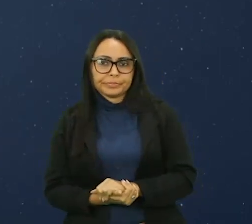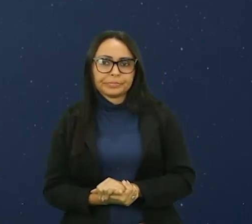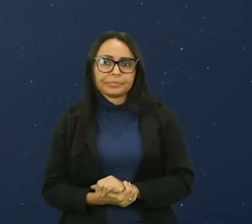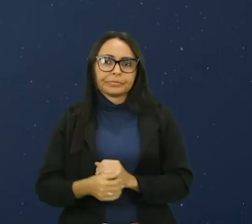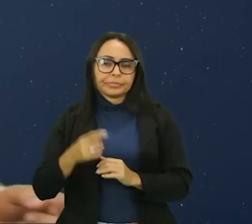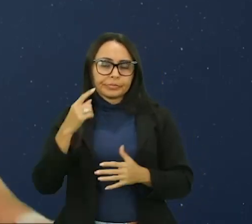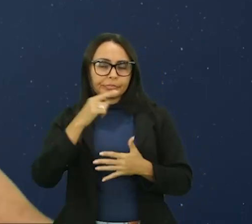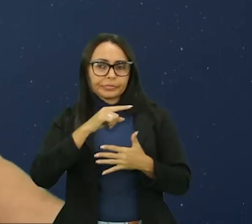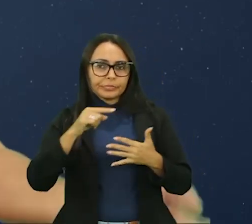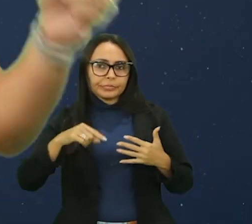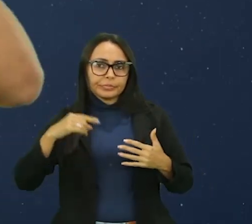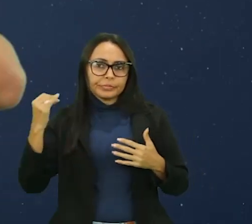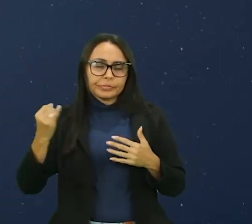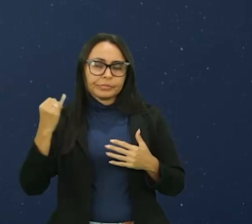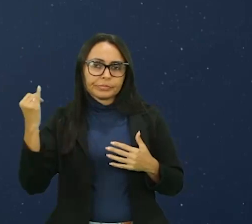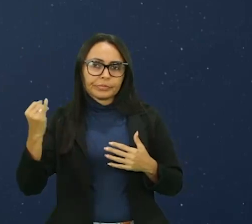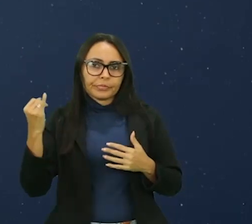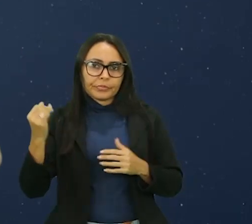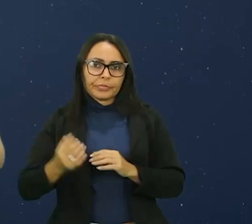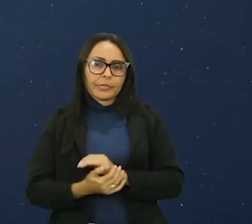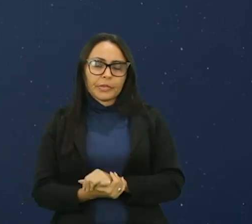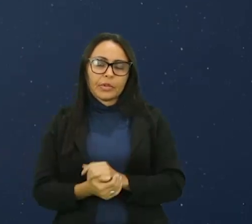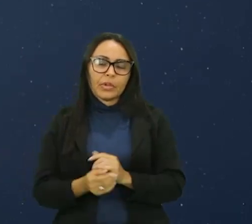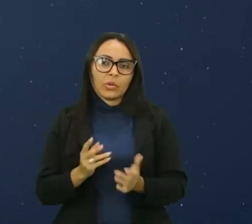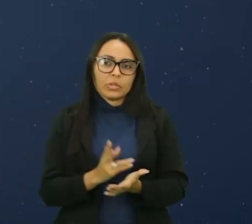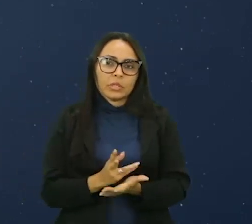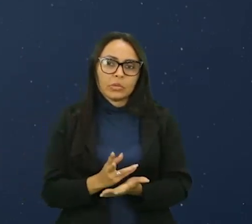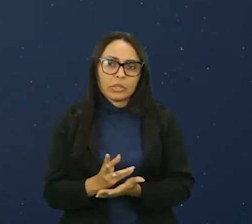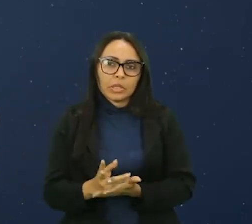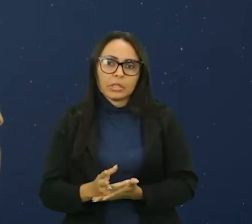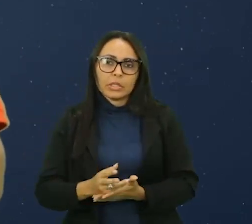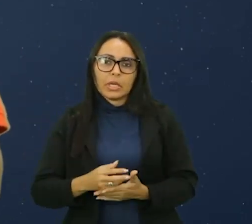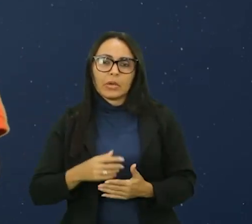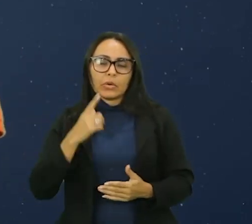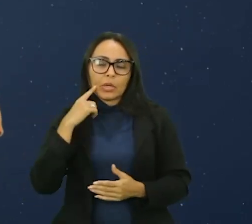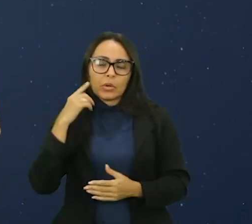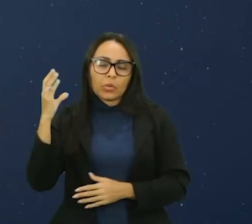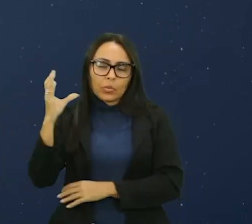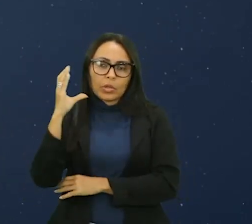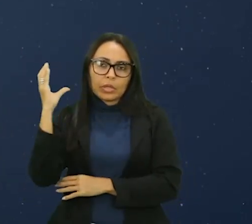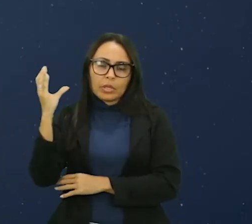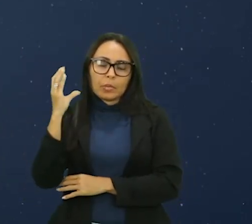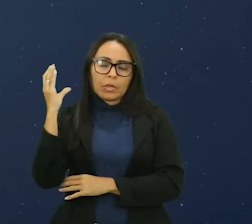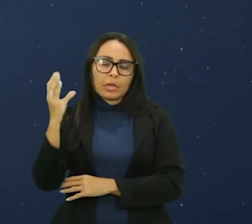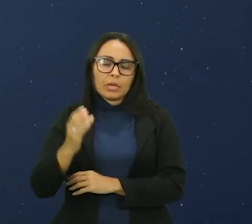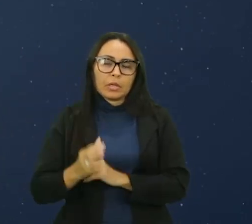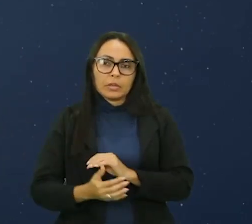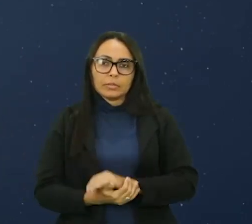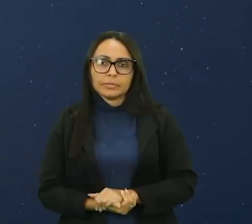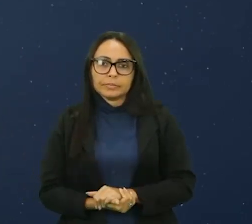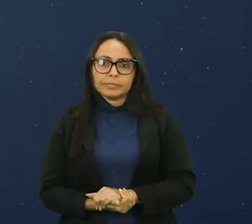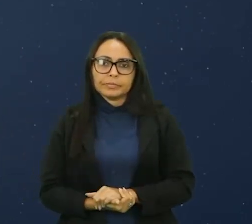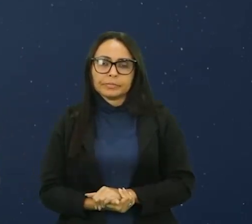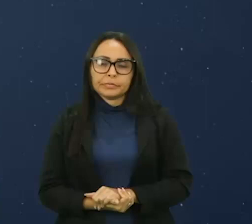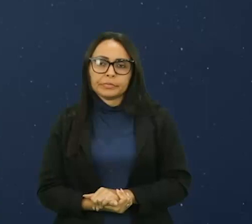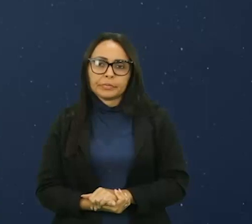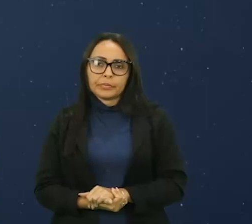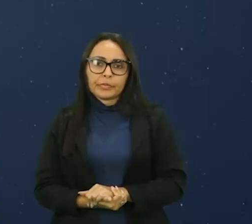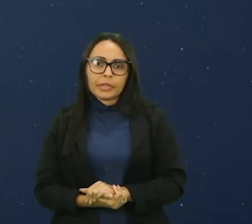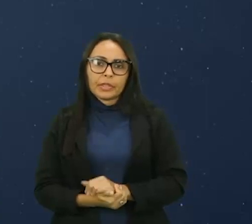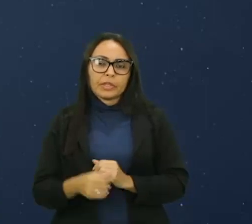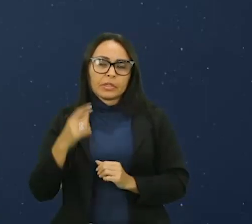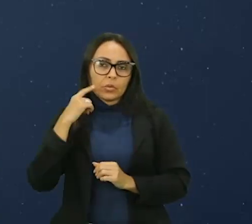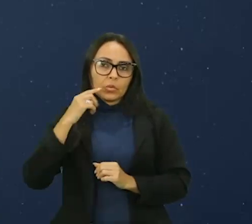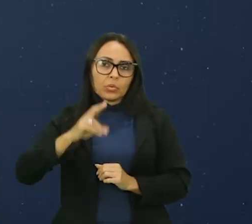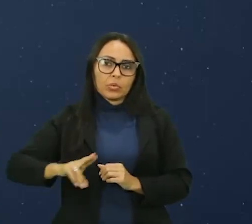elemento importante. Mas vamos seguir agora para os fatores do clima. Os fatores climáticos, eles são usados